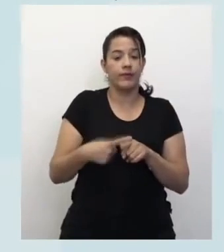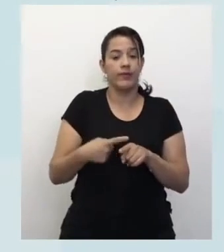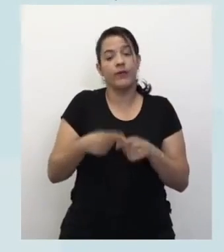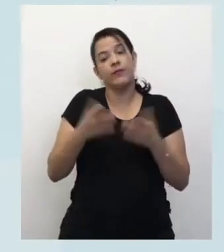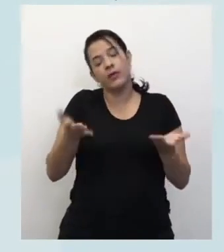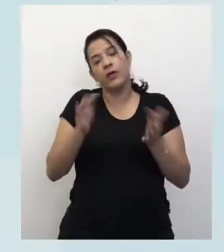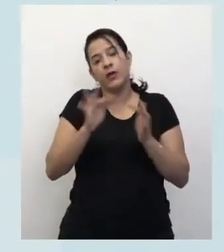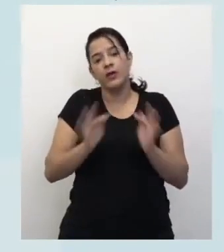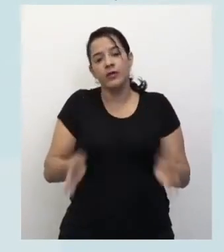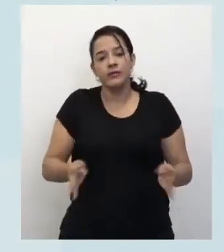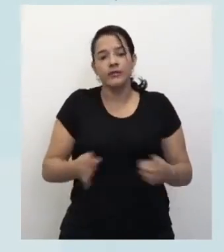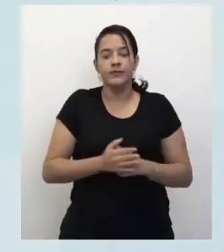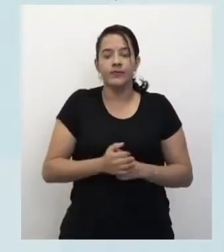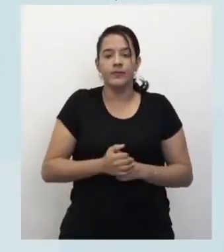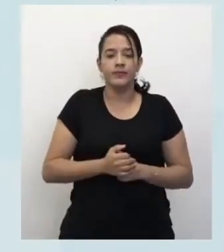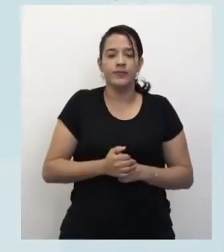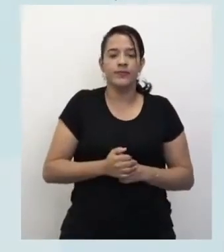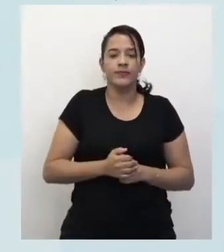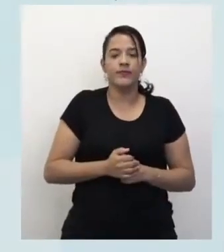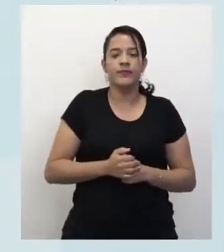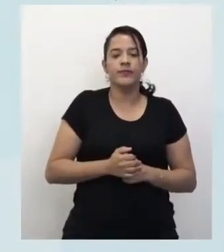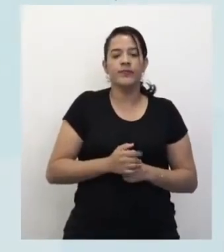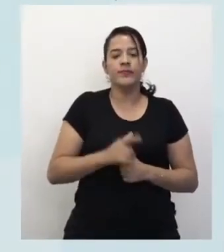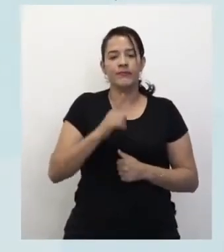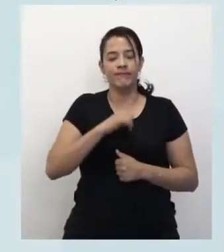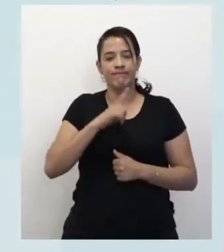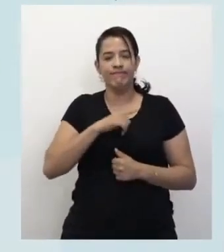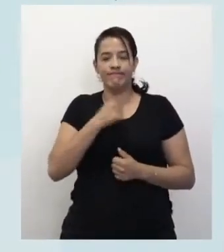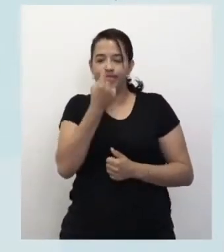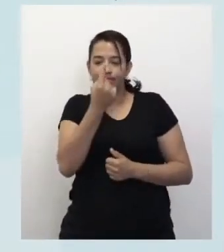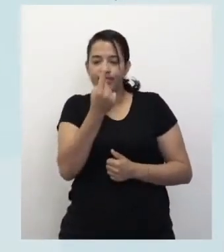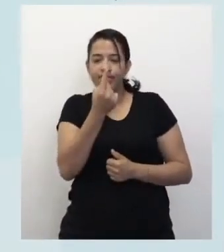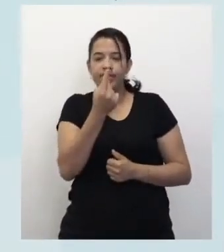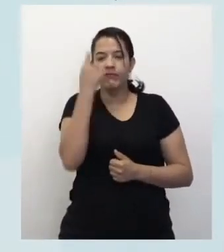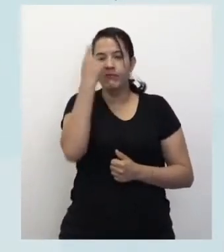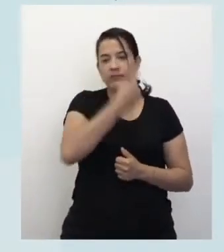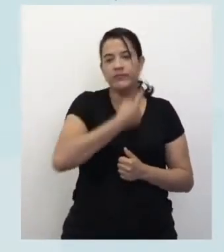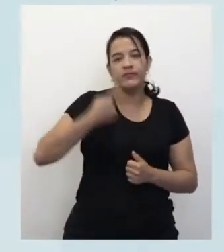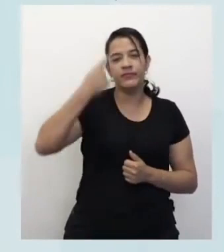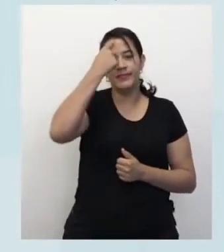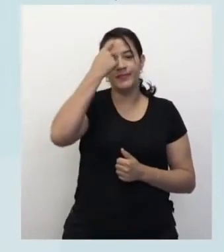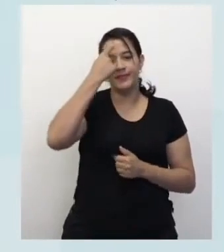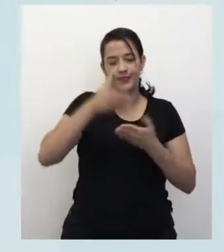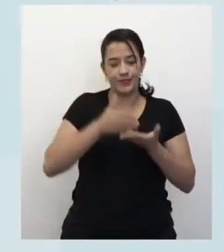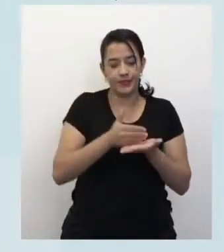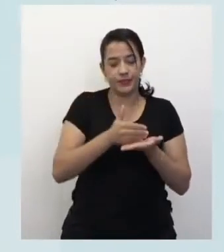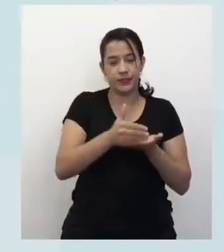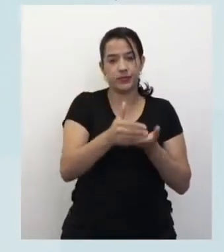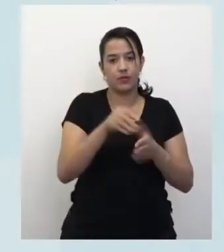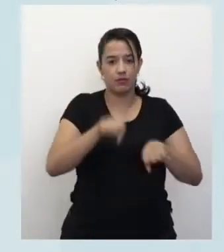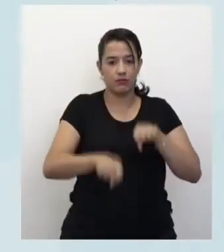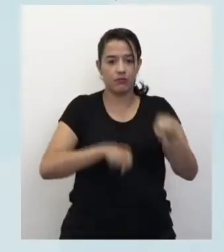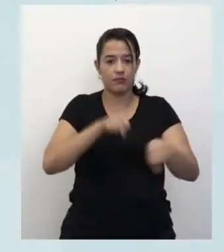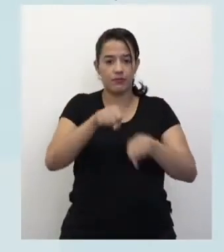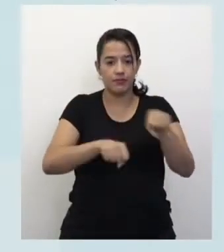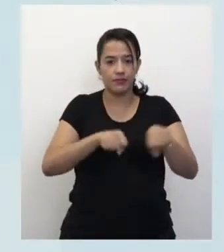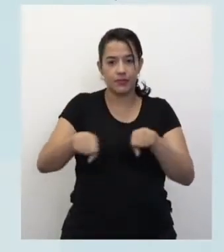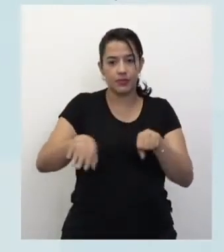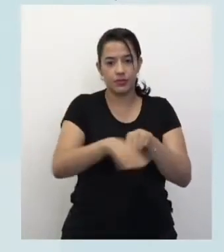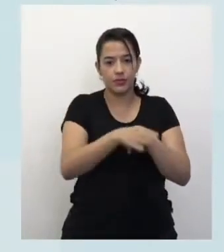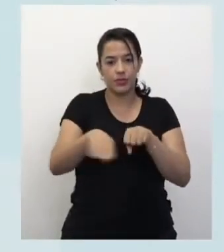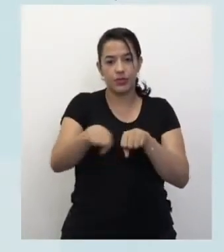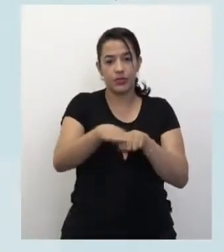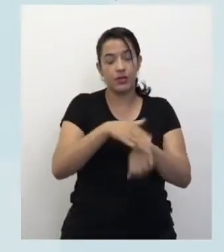mais simples. Sim. Né? Então, o que acontece? A partir de 1 hora de deslocamento, o que acontece? É muito mais fácil, pelo